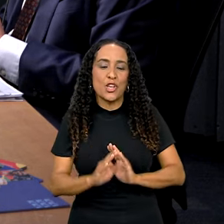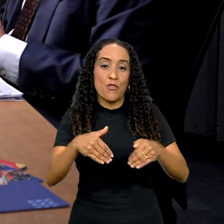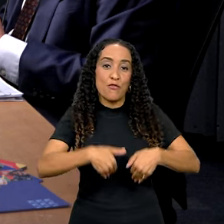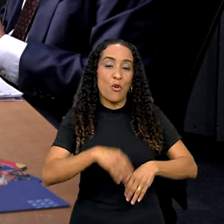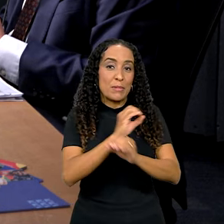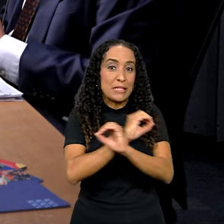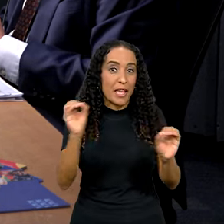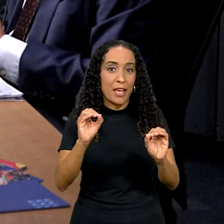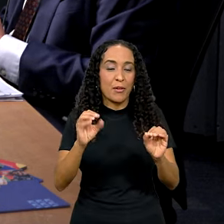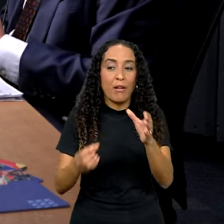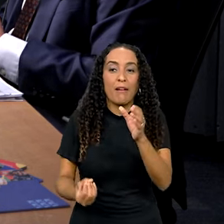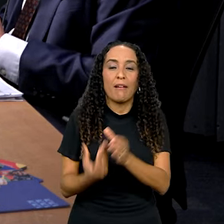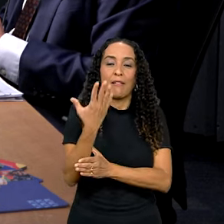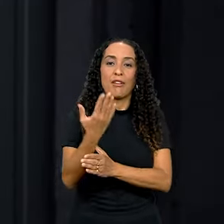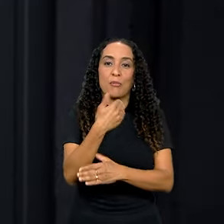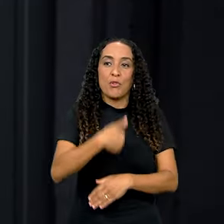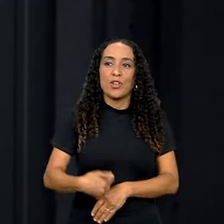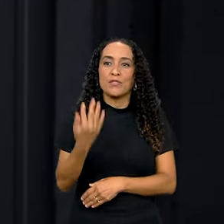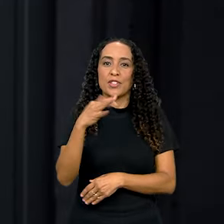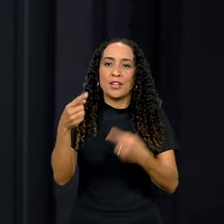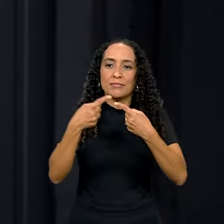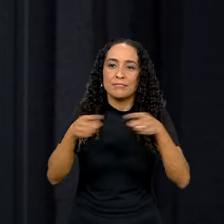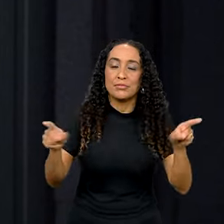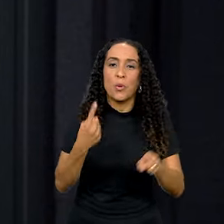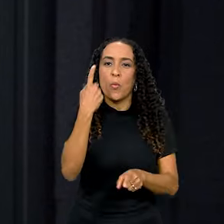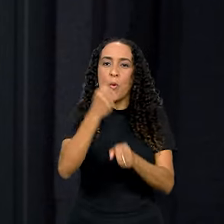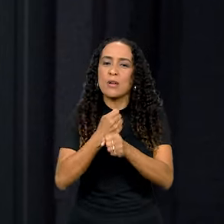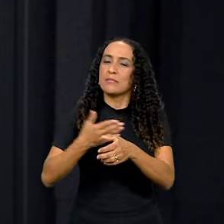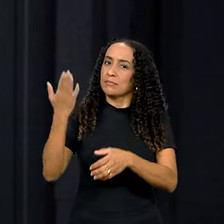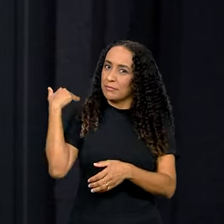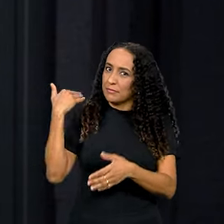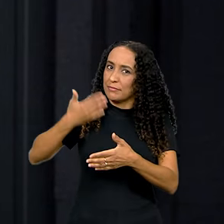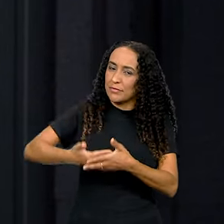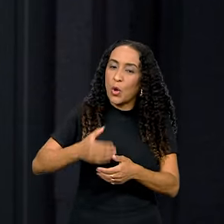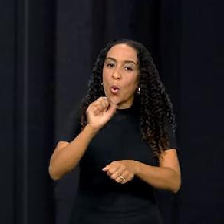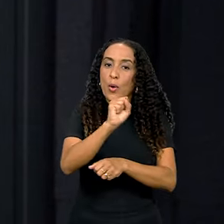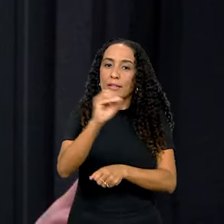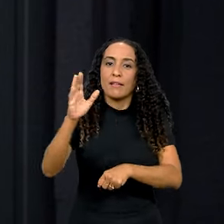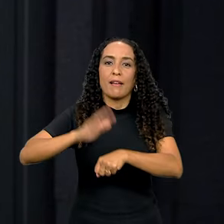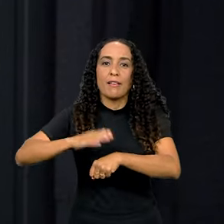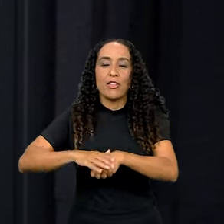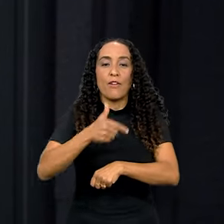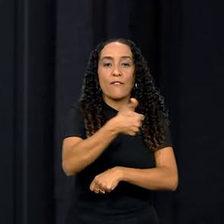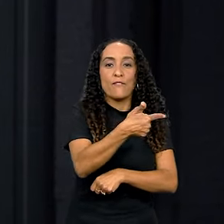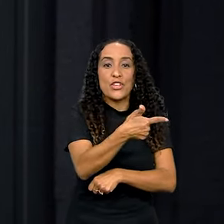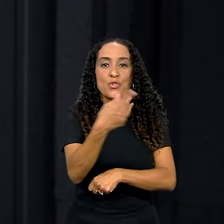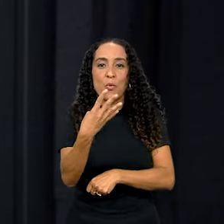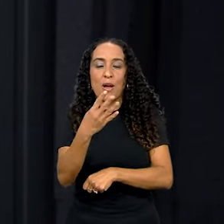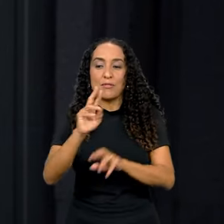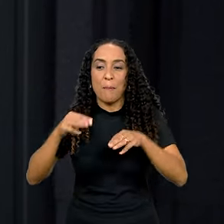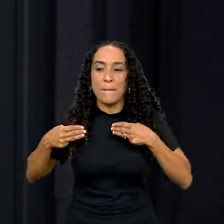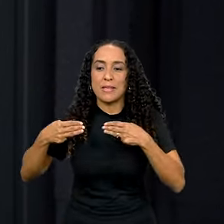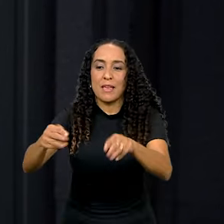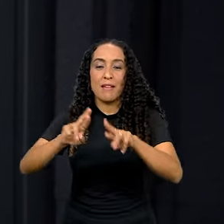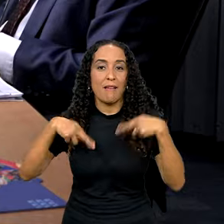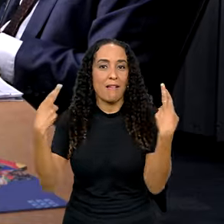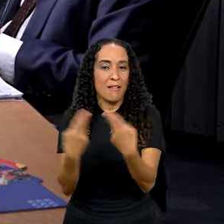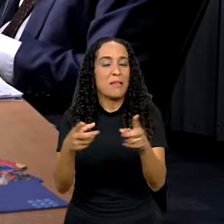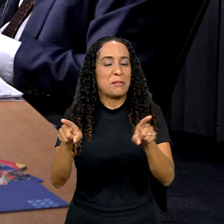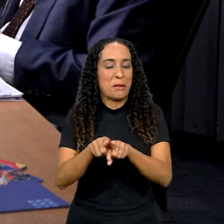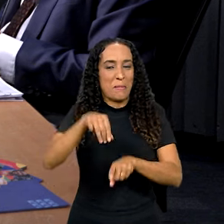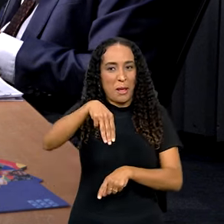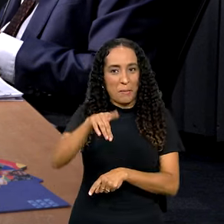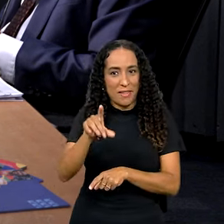fome um instrumento lançado pelo Governo Federal há cerca de um ano 80 ações 24 Ministérios reunidos incluindo o